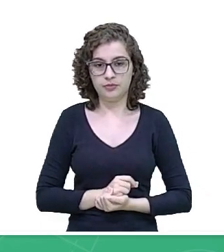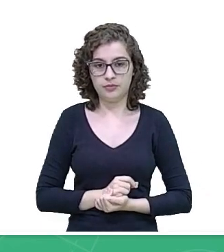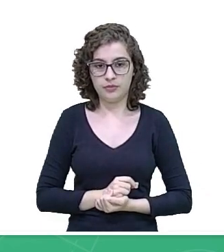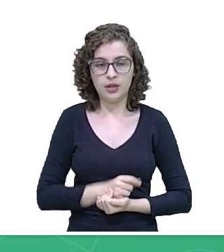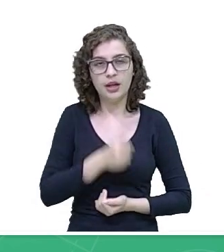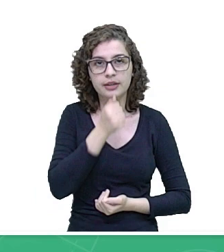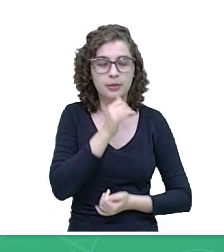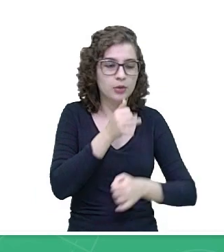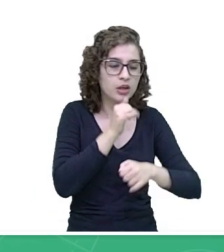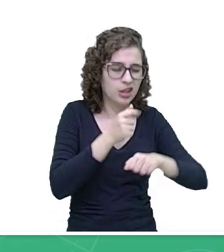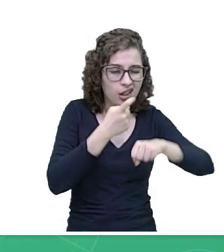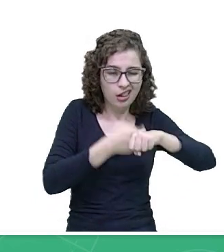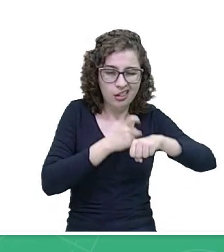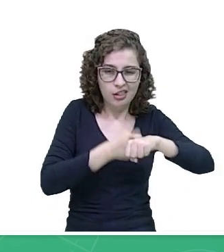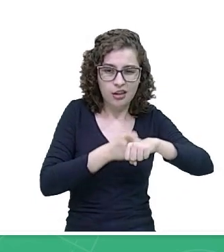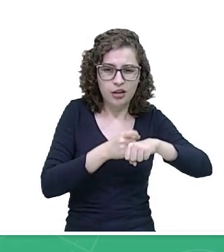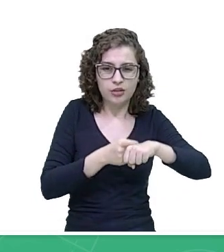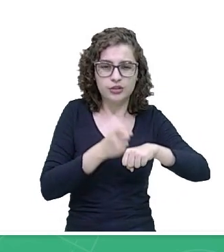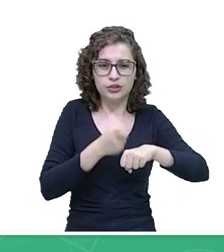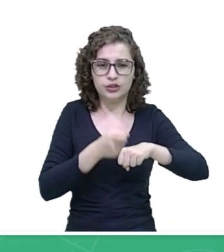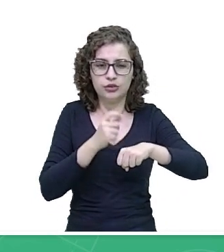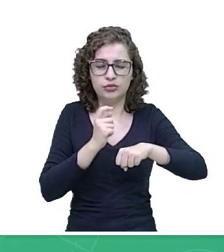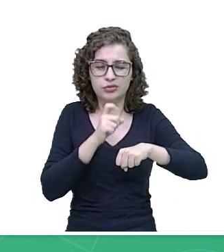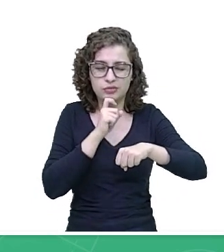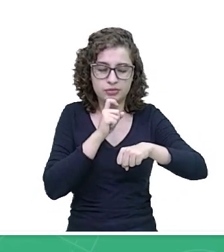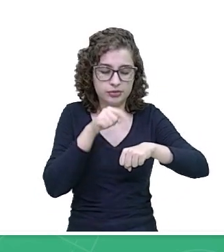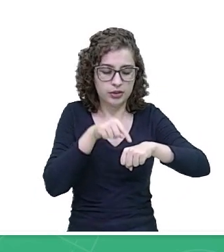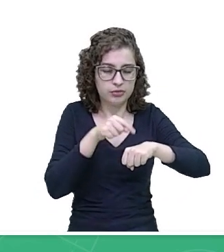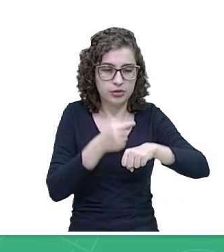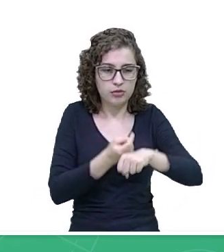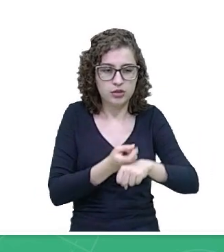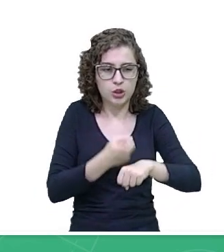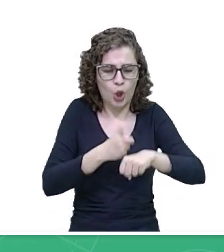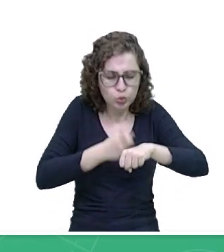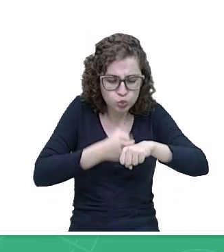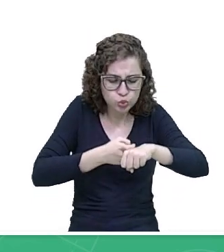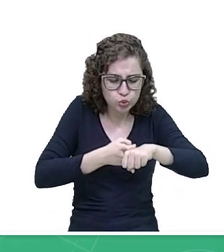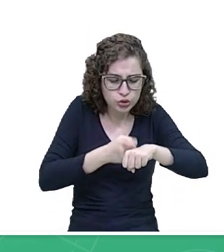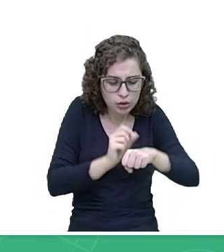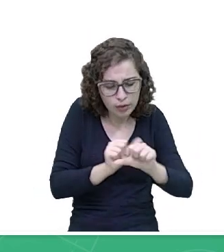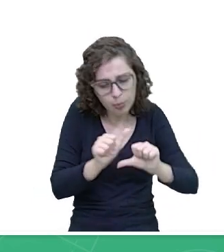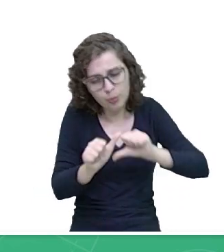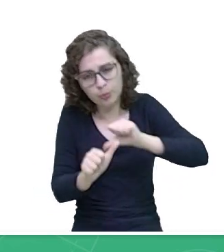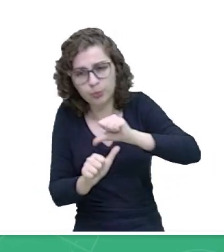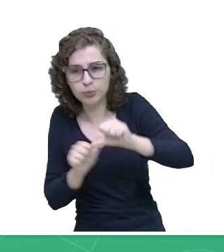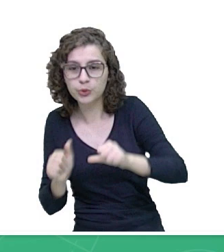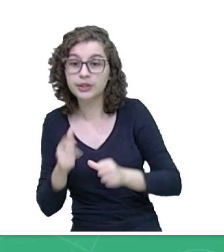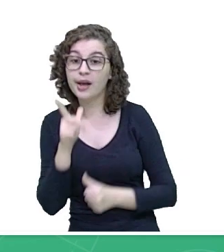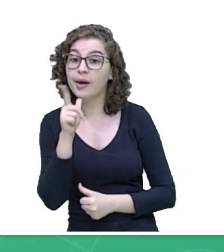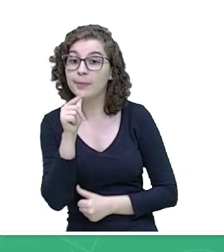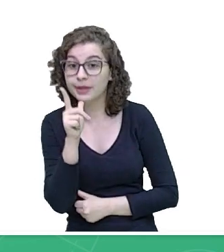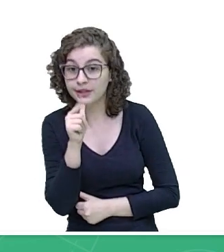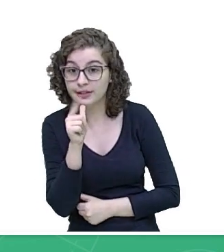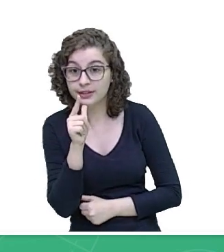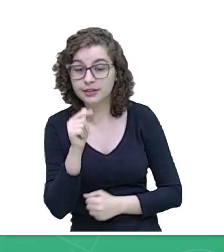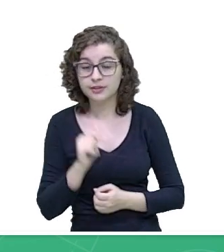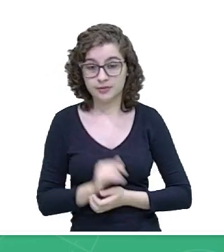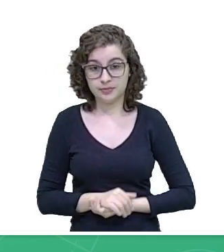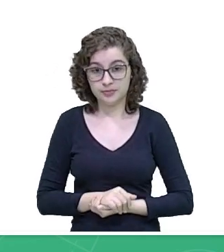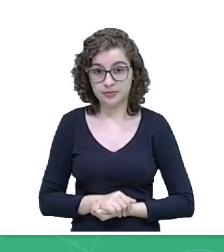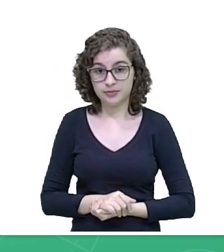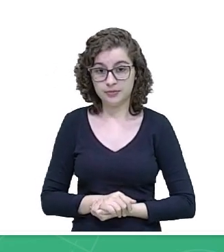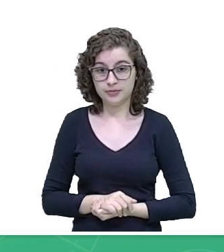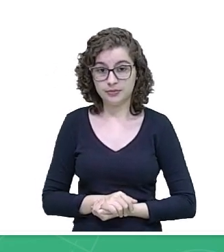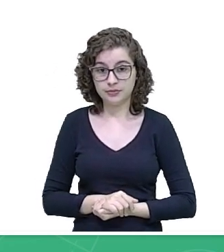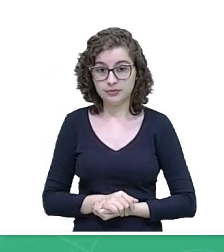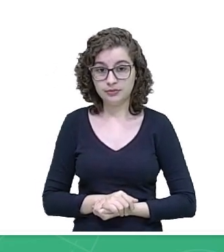calor e vai virar líquido. Tá aqui do estado sólido, vai virar líquido. É a fusão. Então, aqui